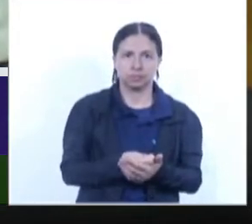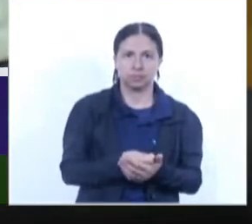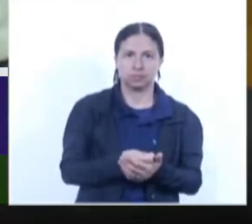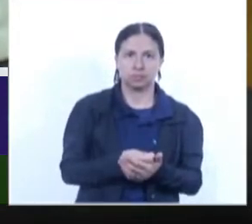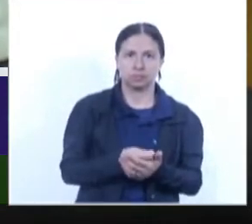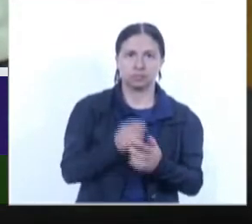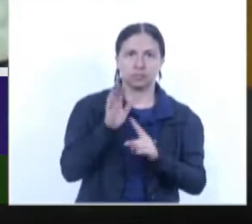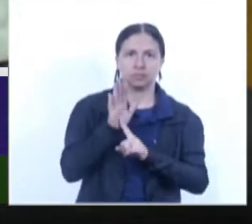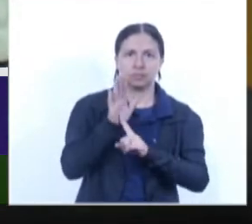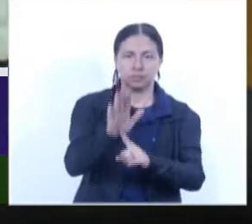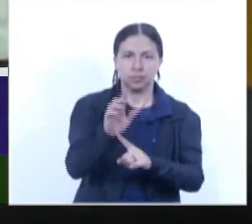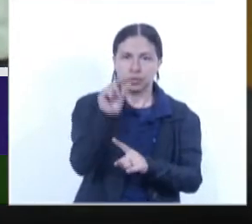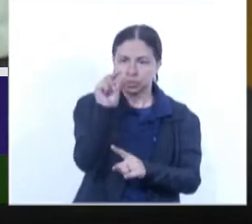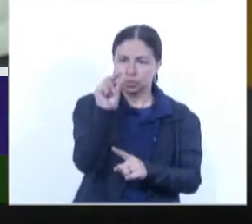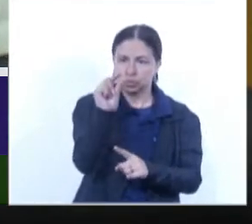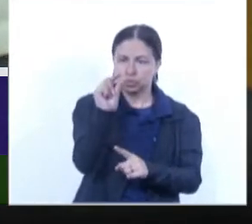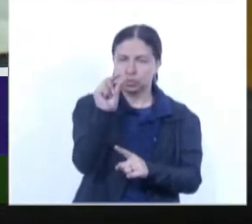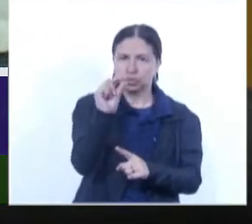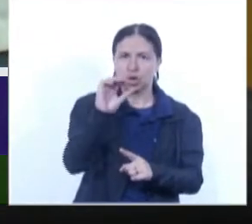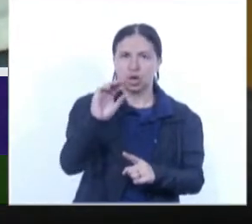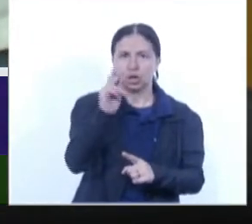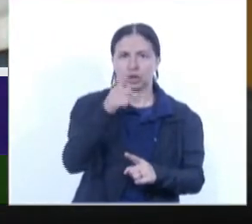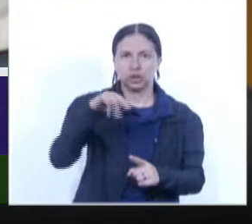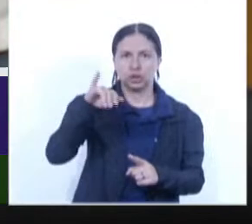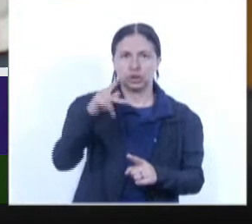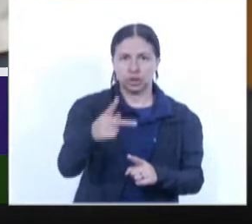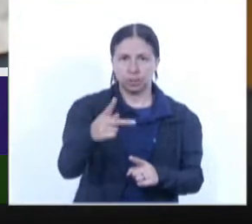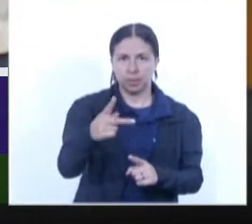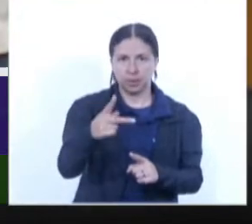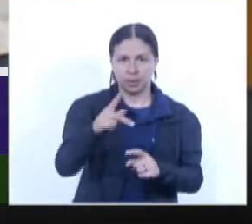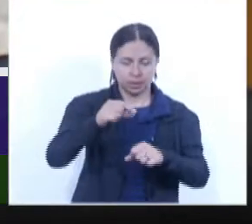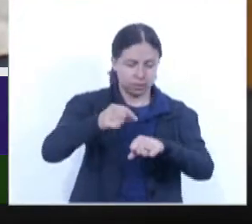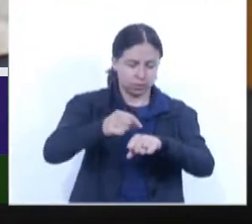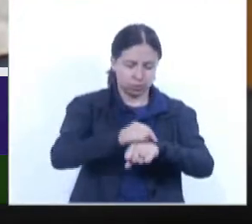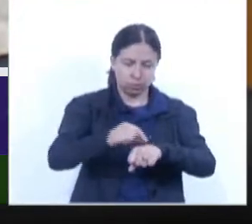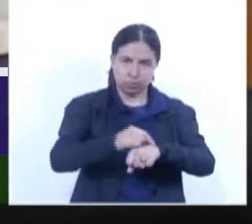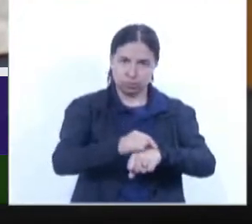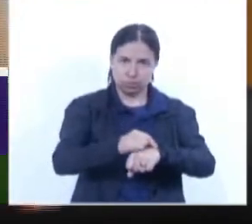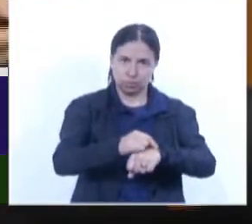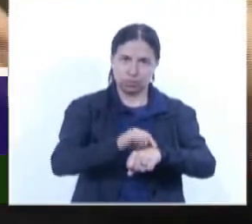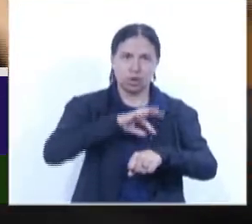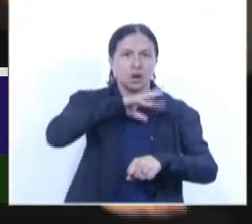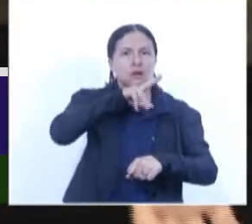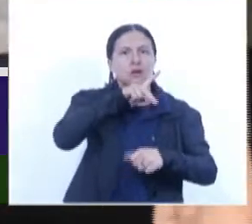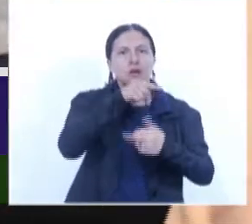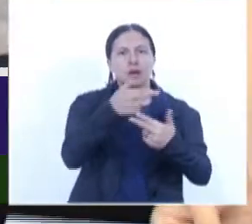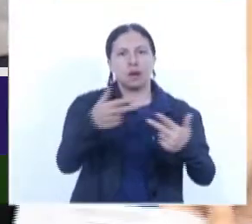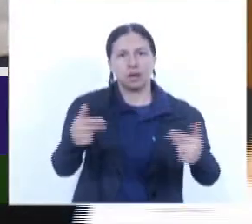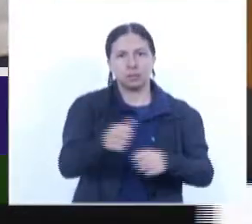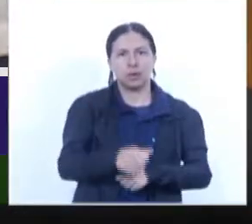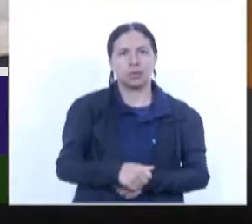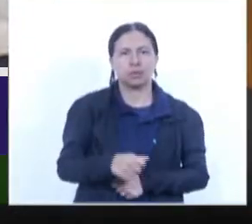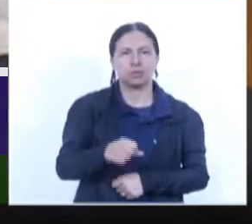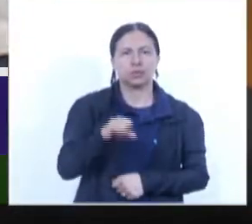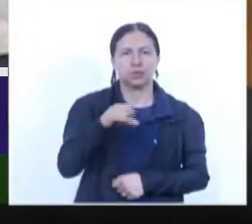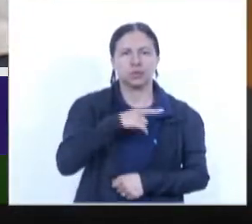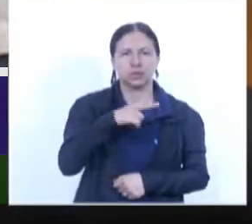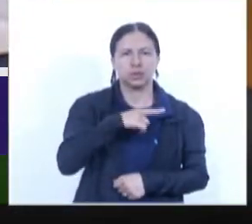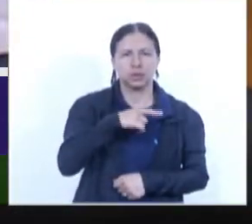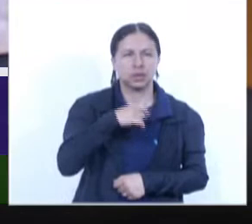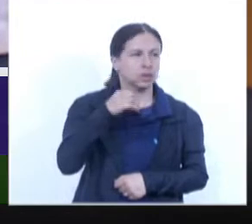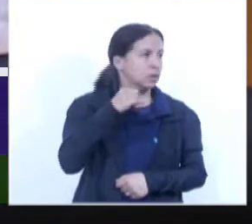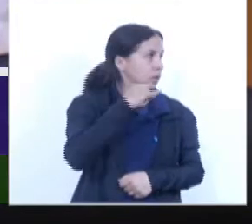microchip de todos os animais das espécies equina no ar